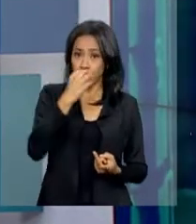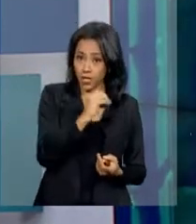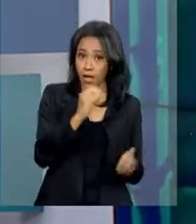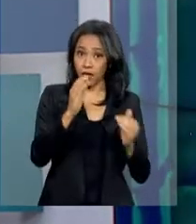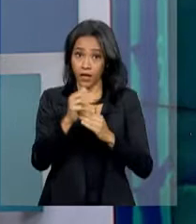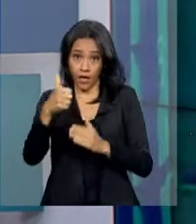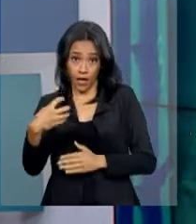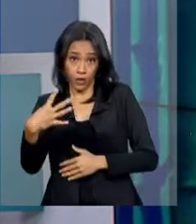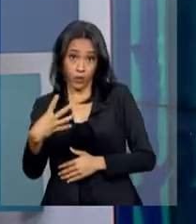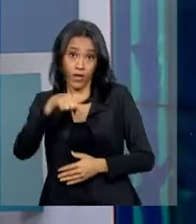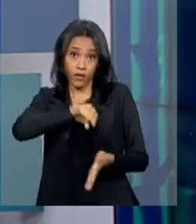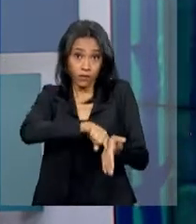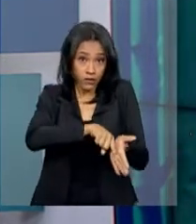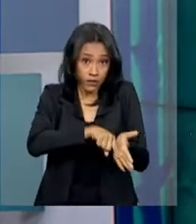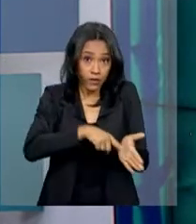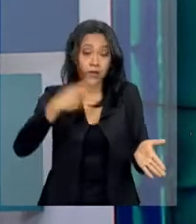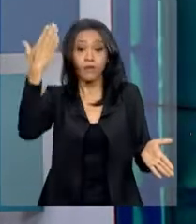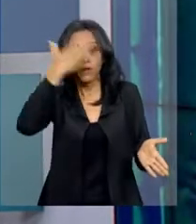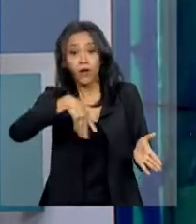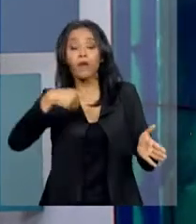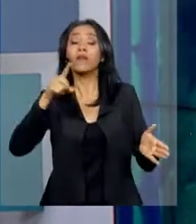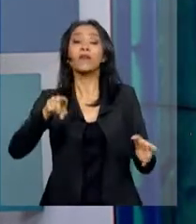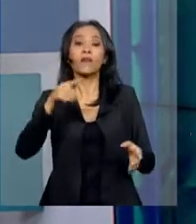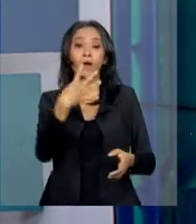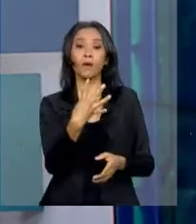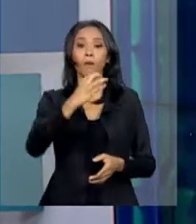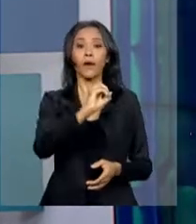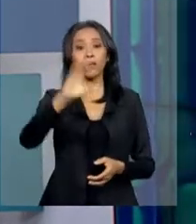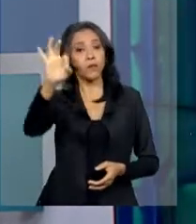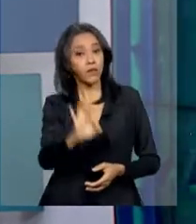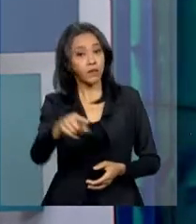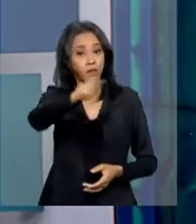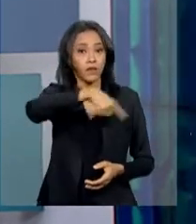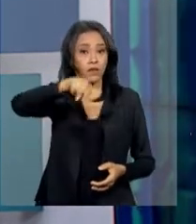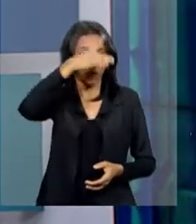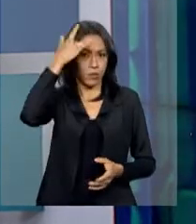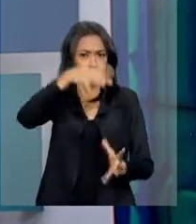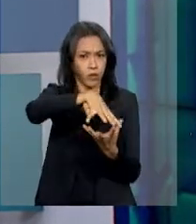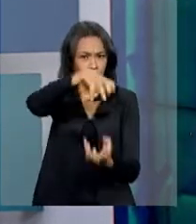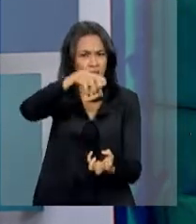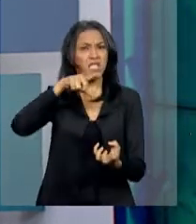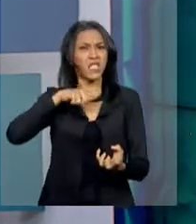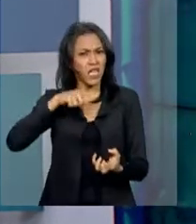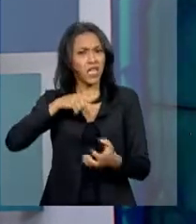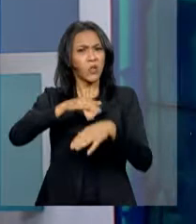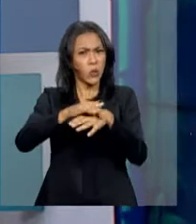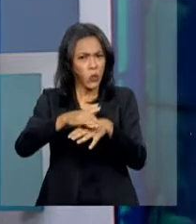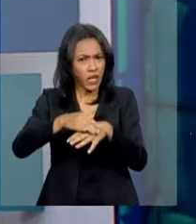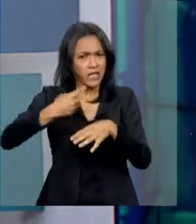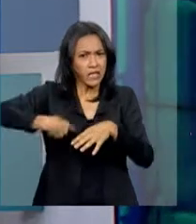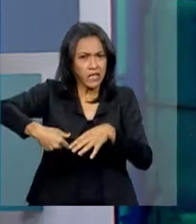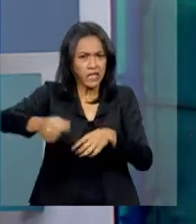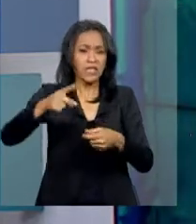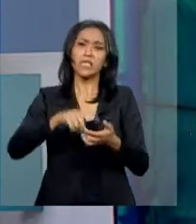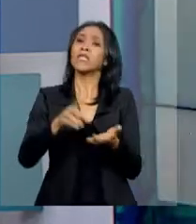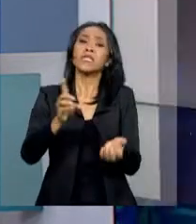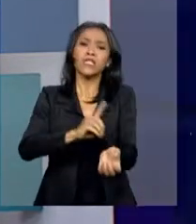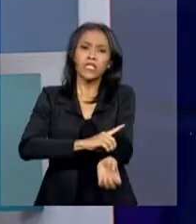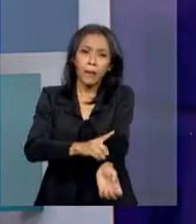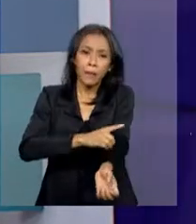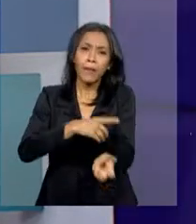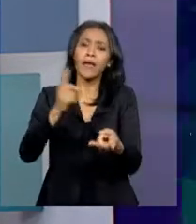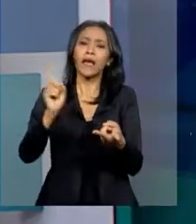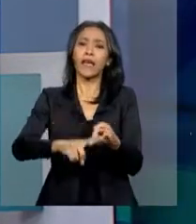pesquisa inédita mostra ainda que 40 por cento dos idosos têm algum tipo de doença crônica como diabetes e pressão alta